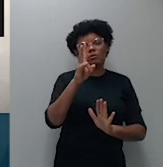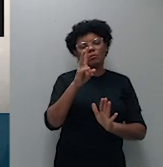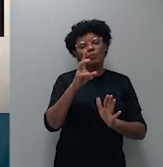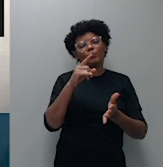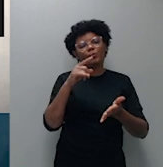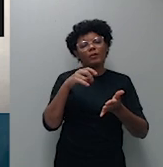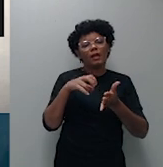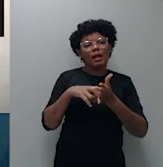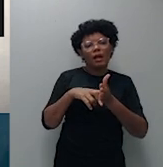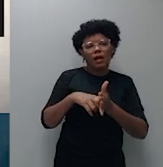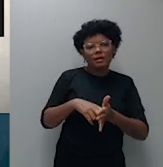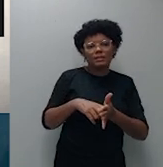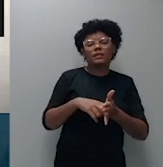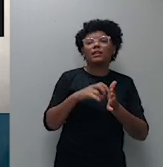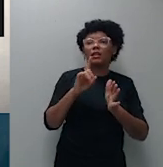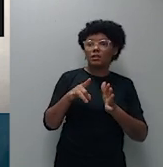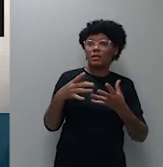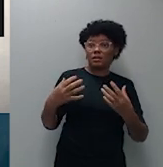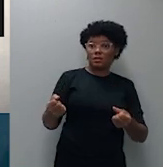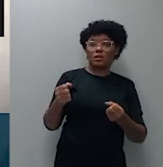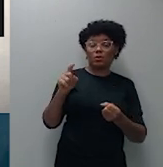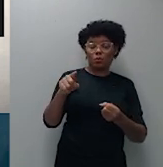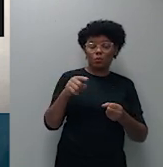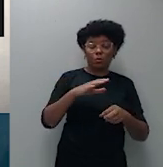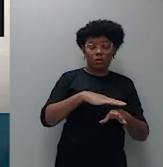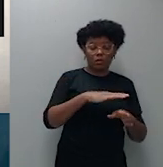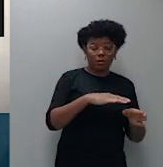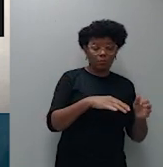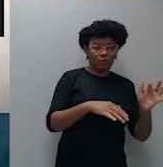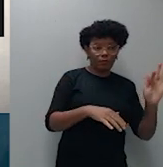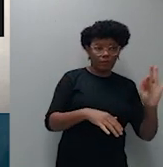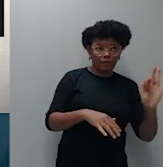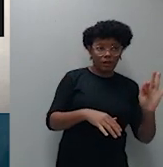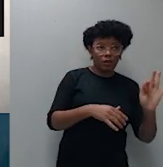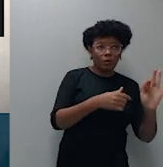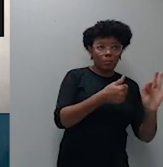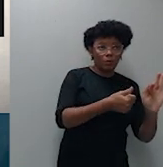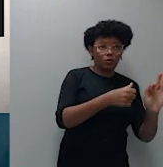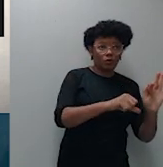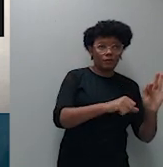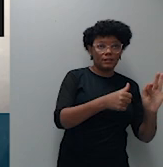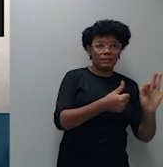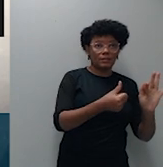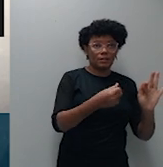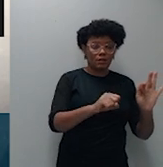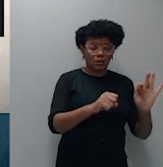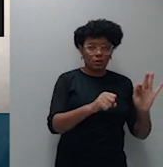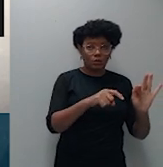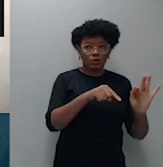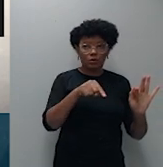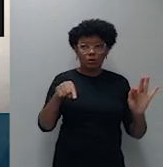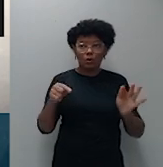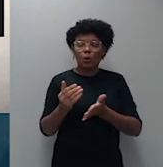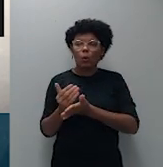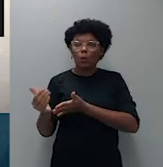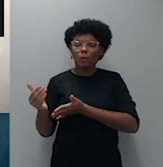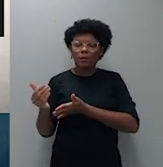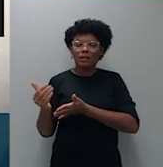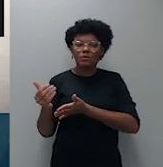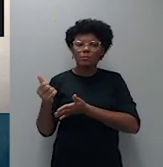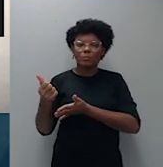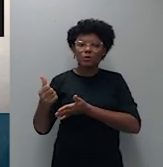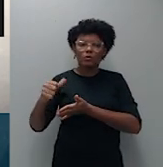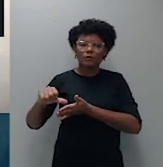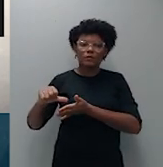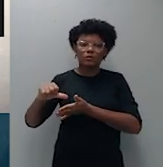que reconheceu a dieta União no período compreendido entre fevereiro de 1968 e o início do